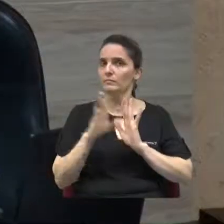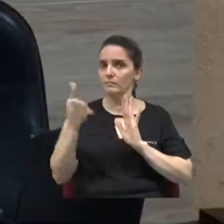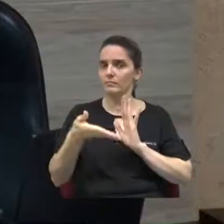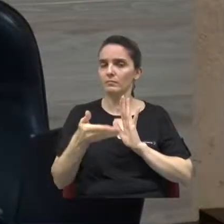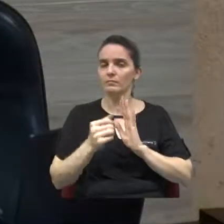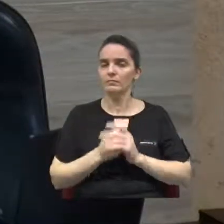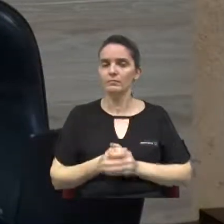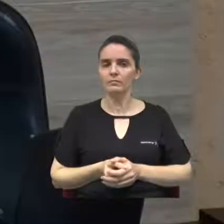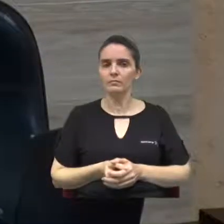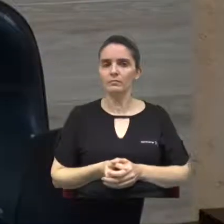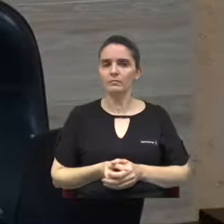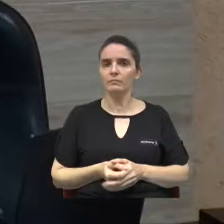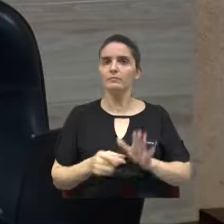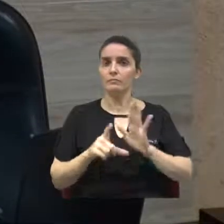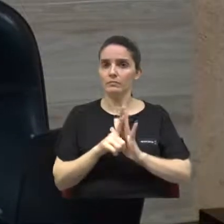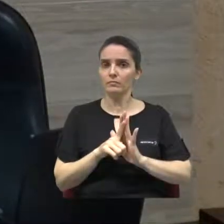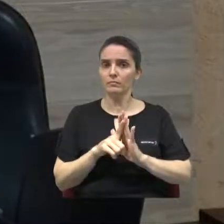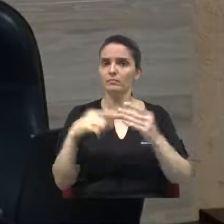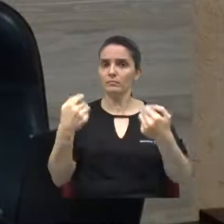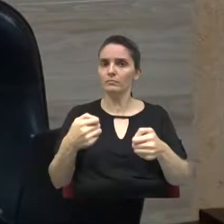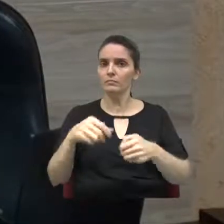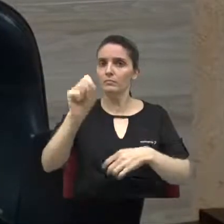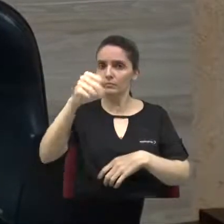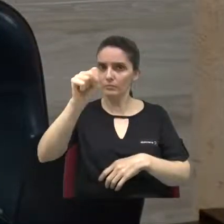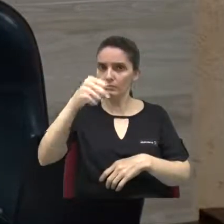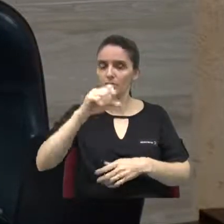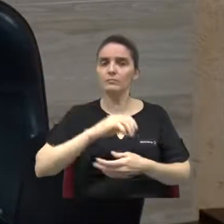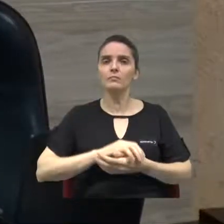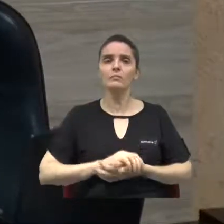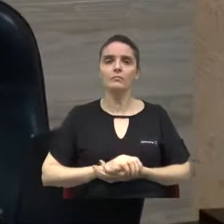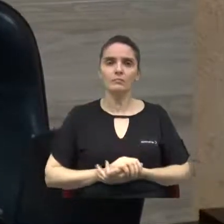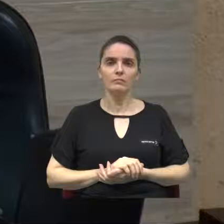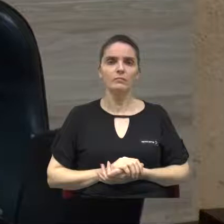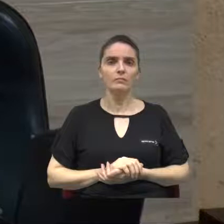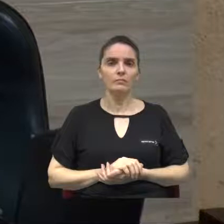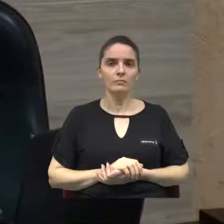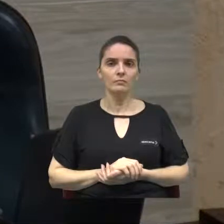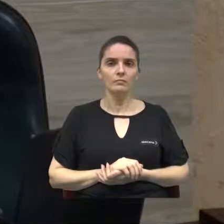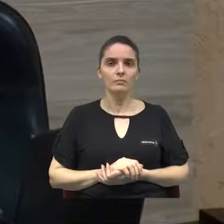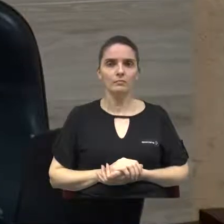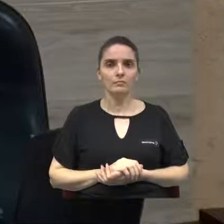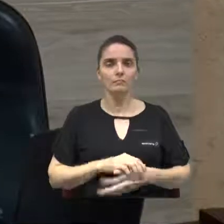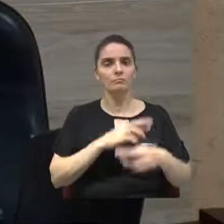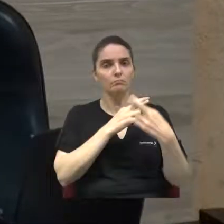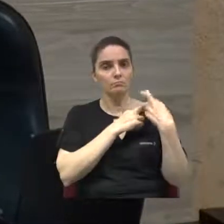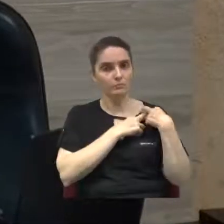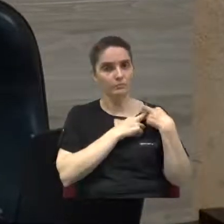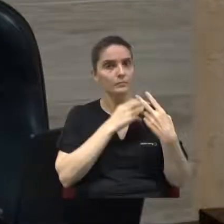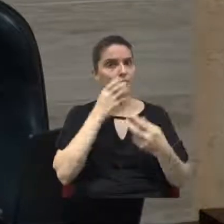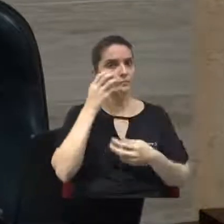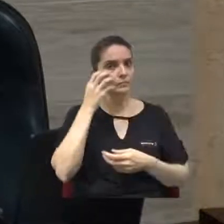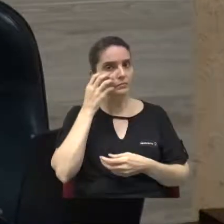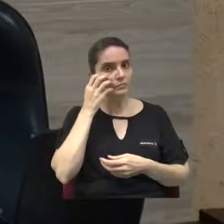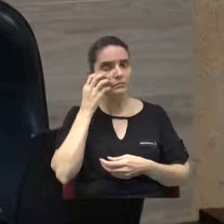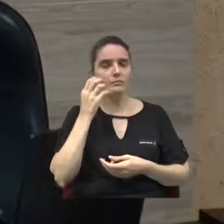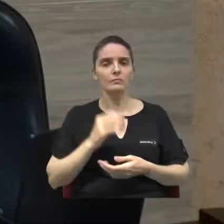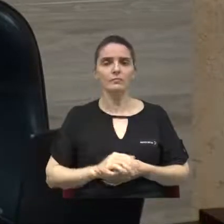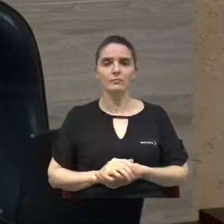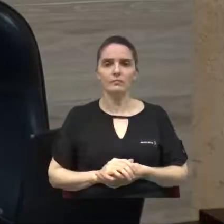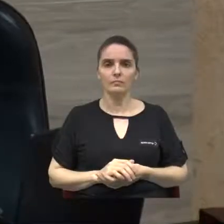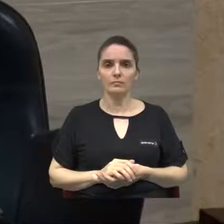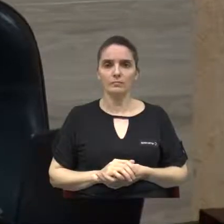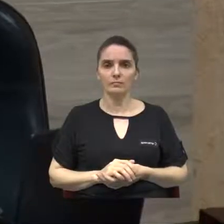E sendo lei, tem sim a autoria do vereador Marcelo Rossi. Pudemos nós nessa